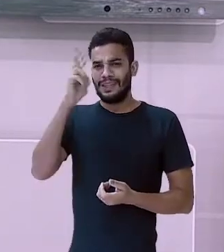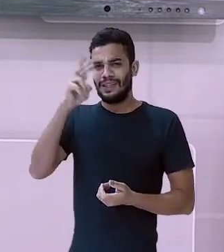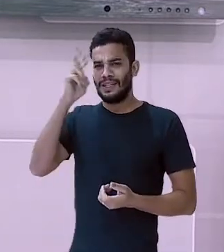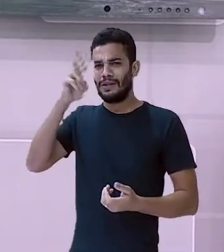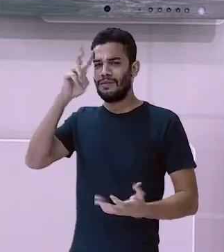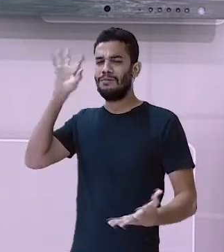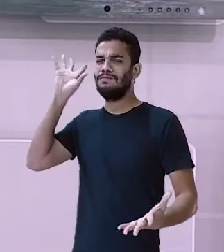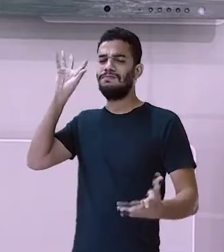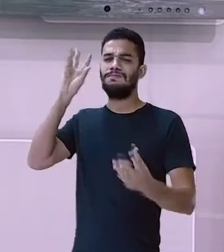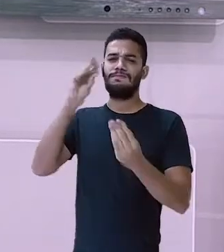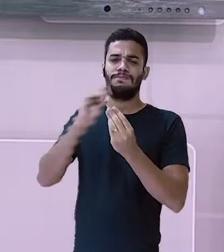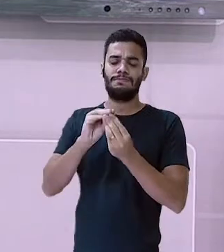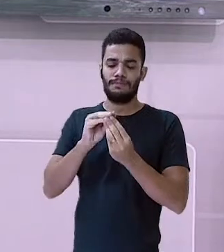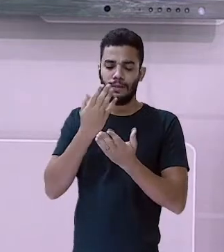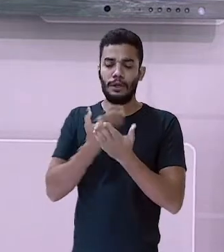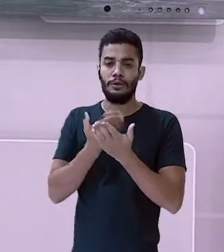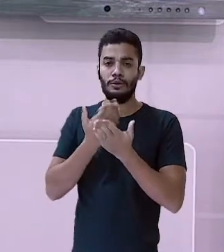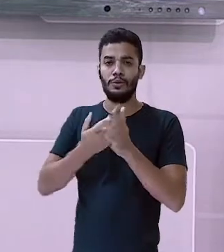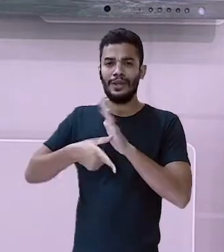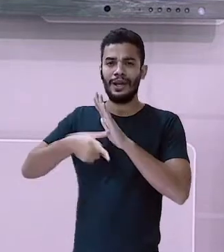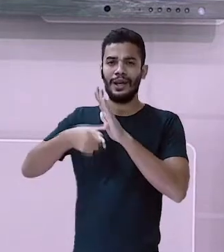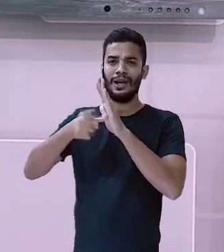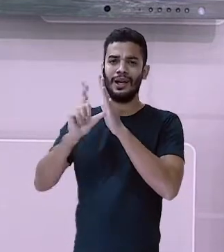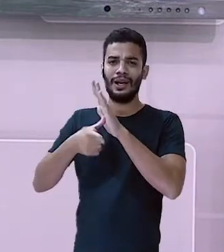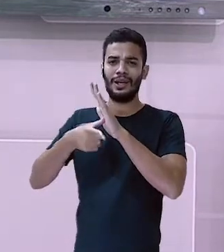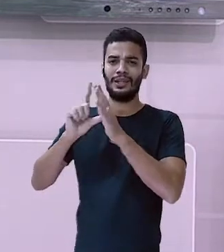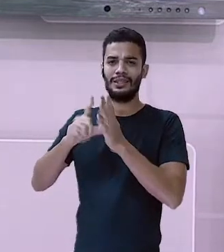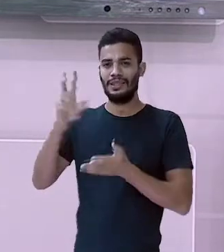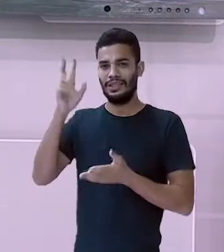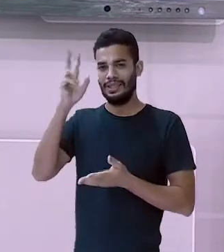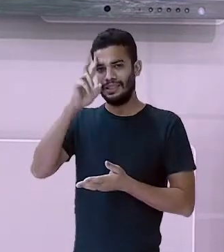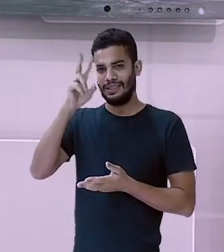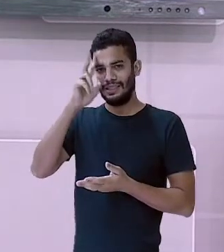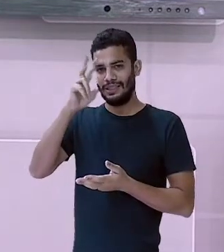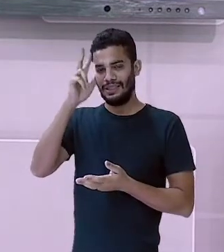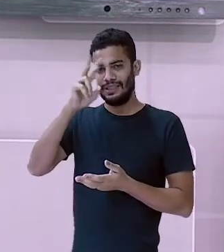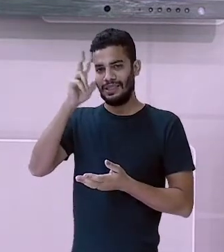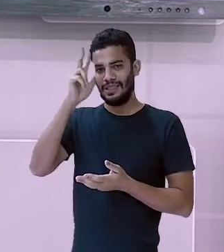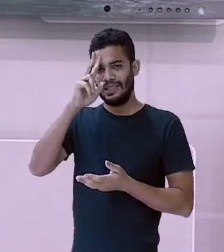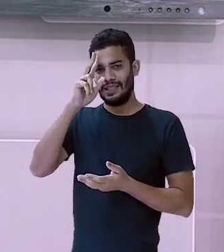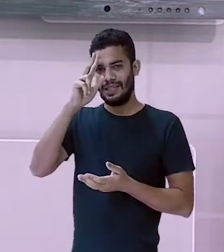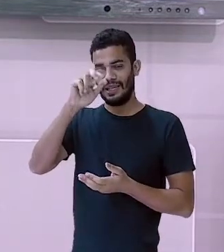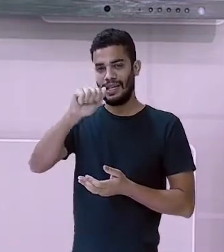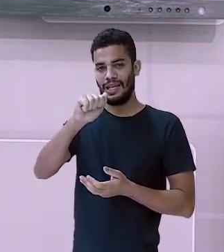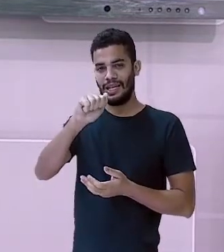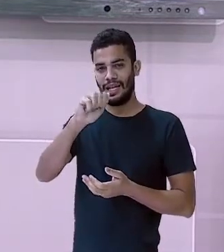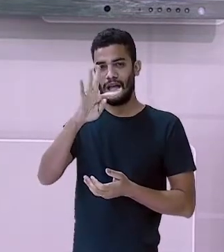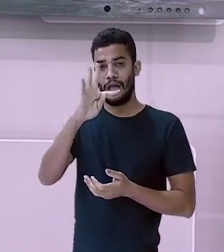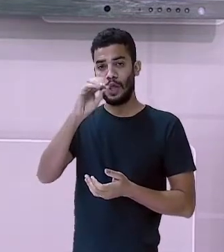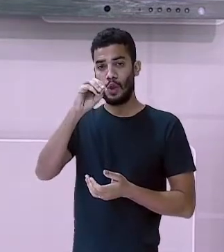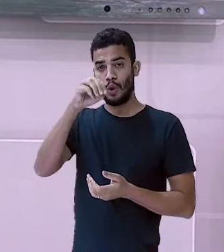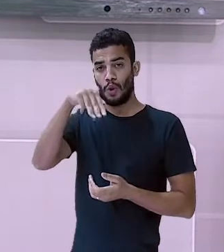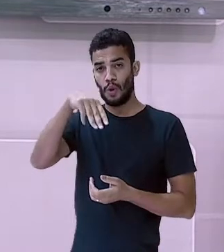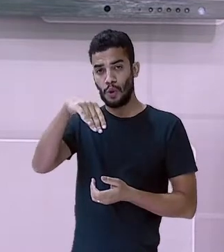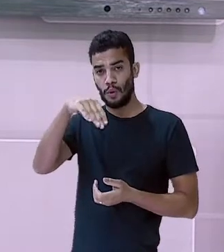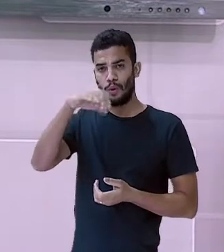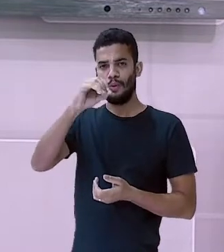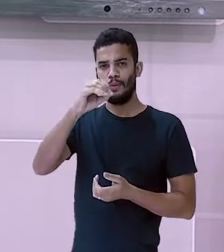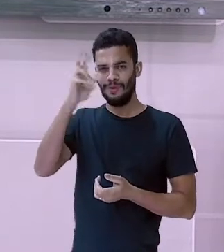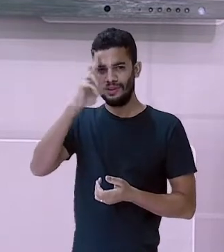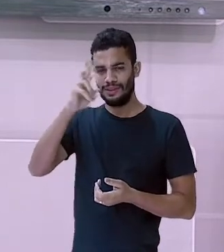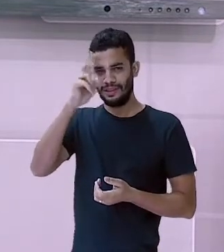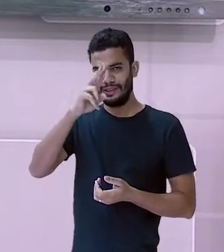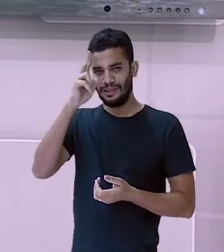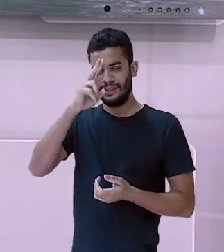quando a gente falou sobre átomo? A menor estrutura da matéria. Os